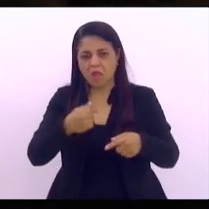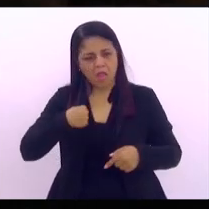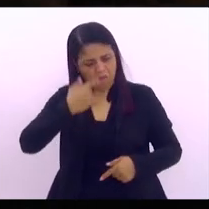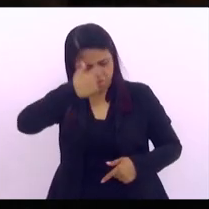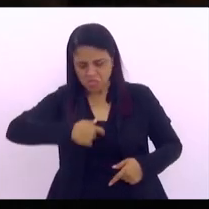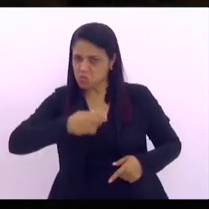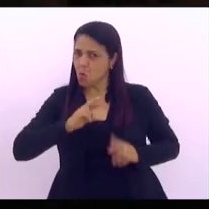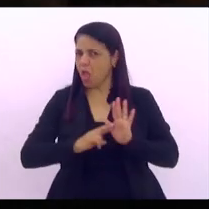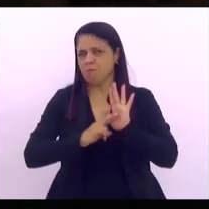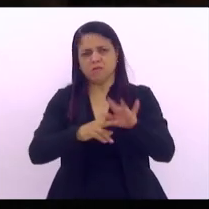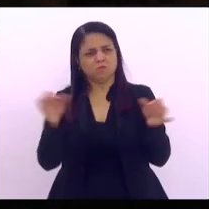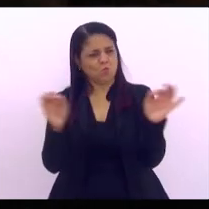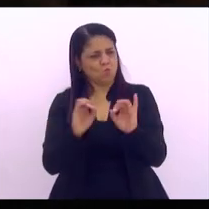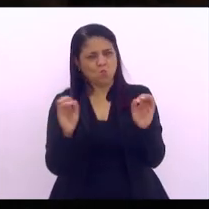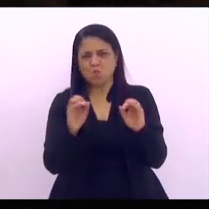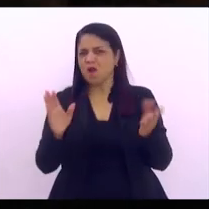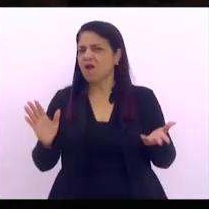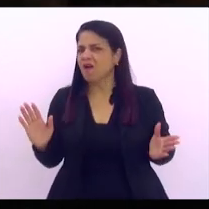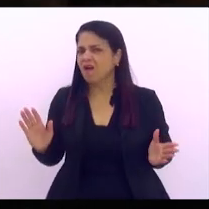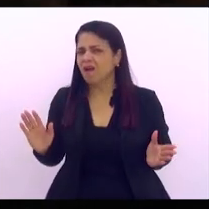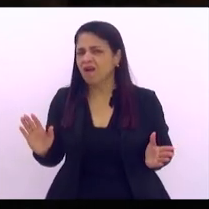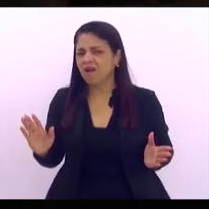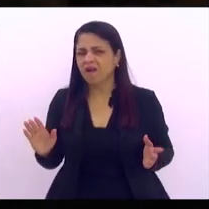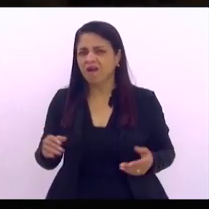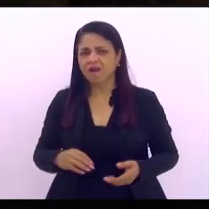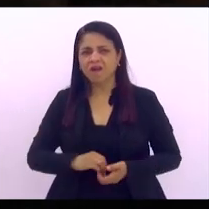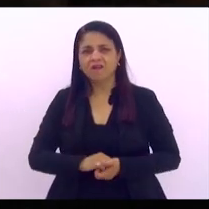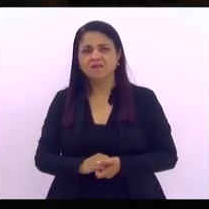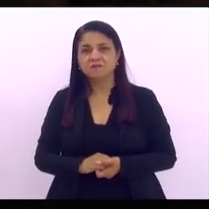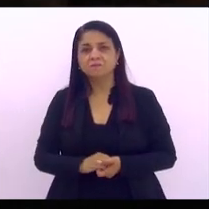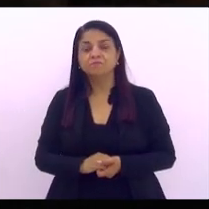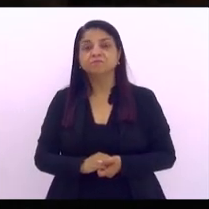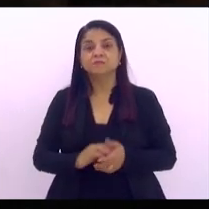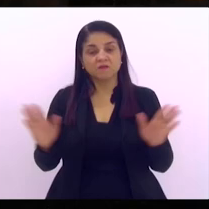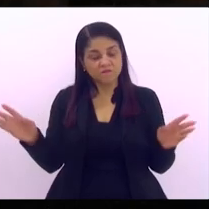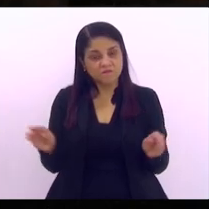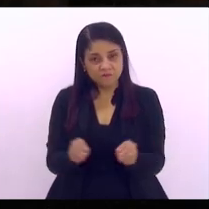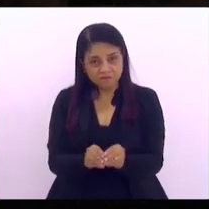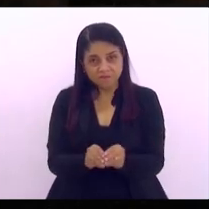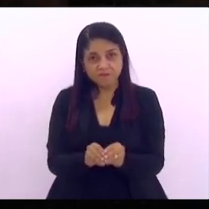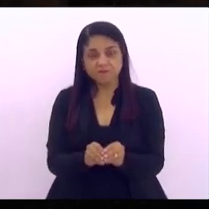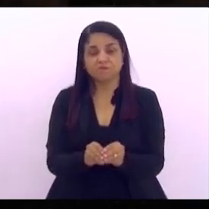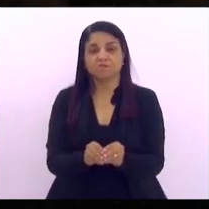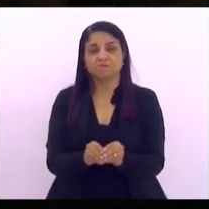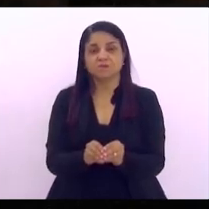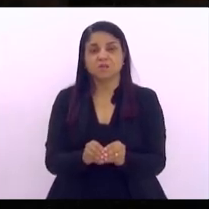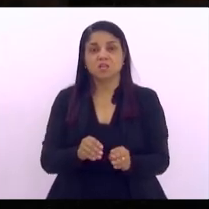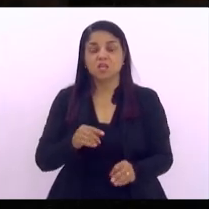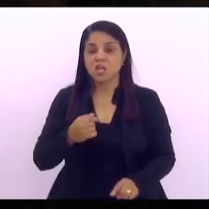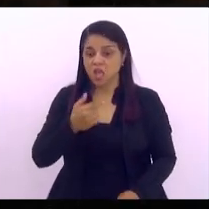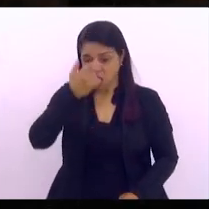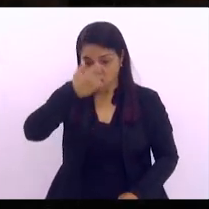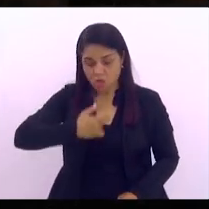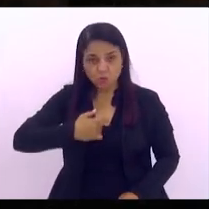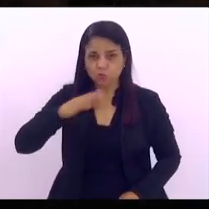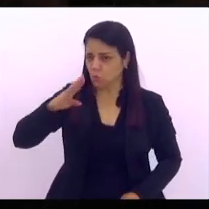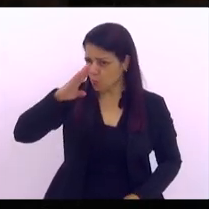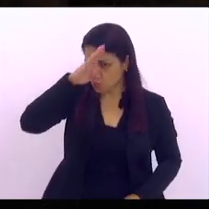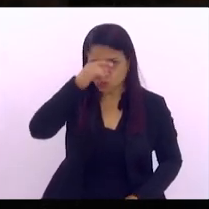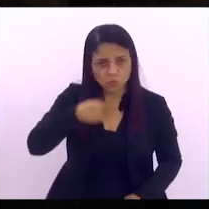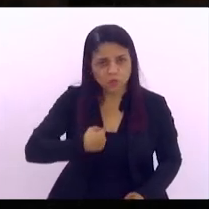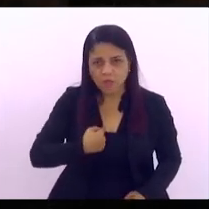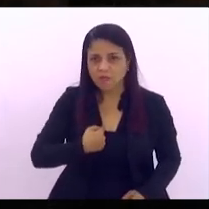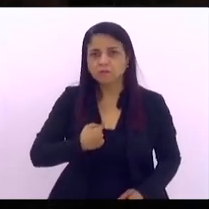representa. Com certeza, a mim não representa. E, para terminar, senhor presidente, Não sou bolsonarista, não